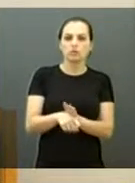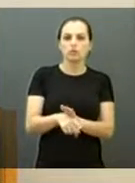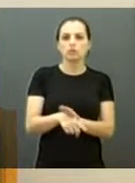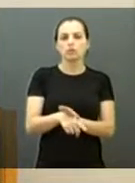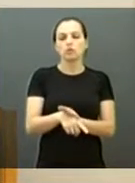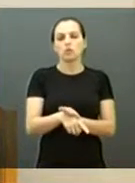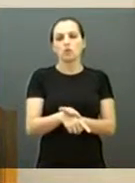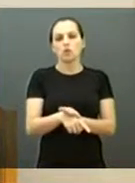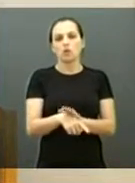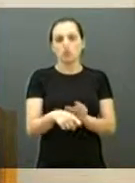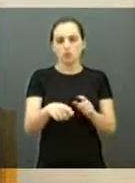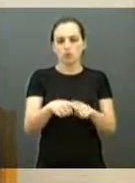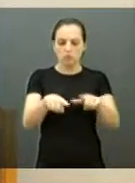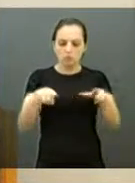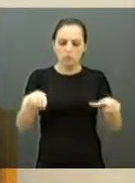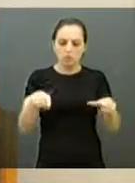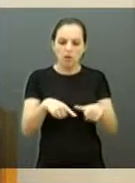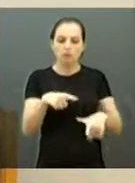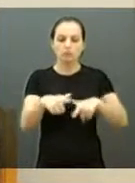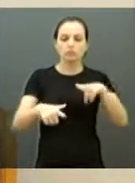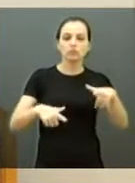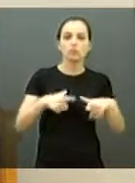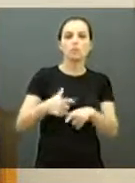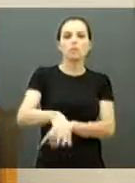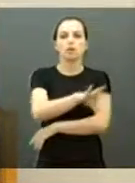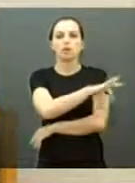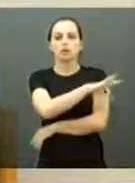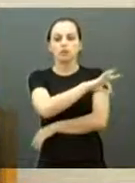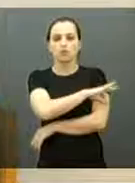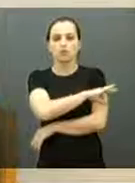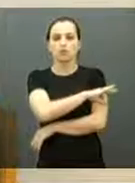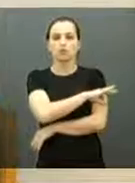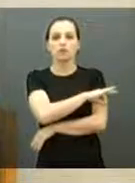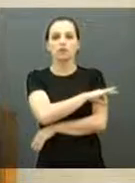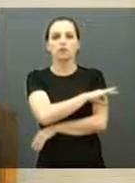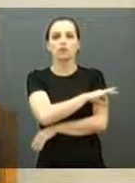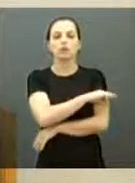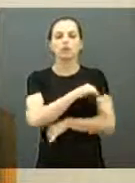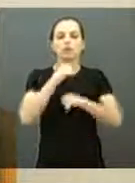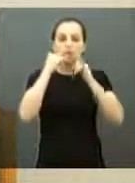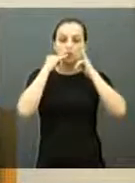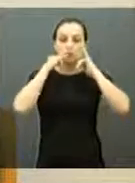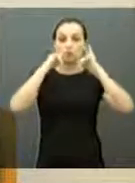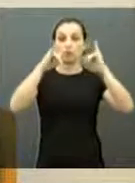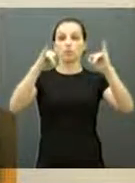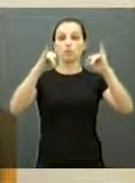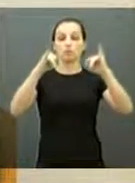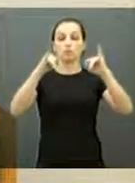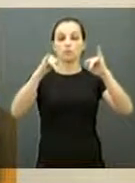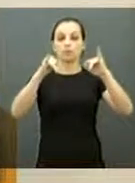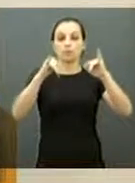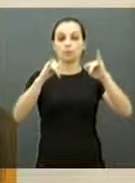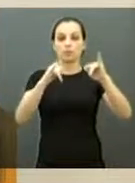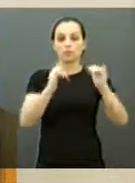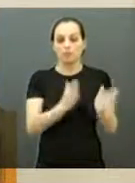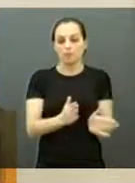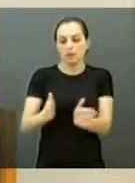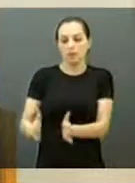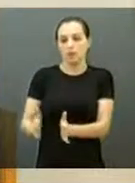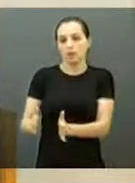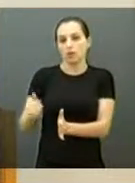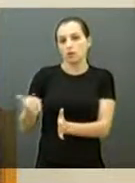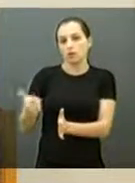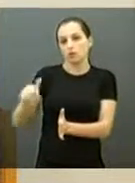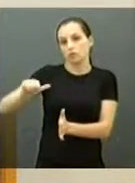da prefeitura, de horário, e se deve a informações do período de 19